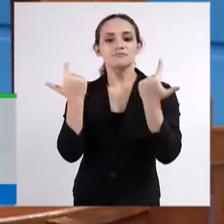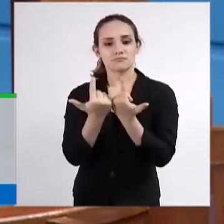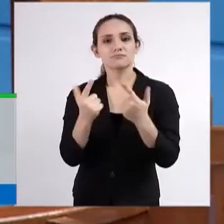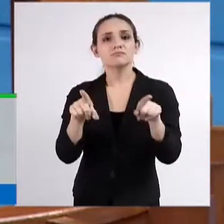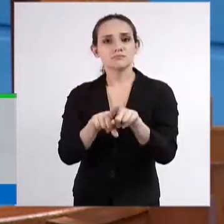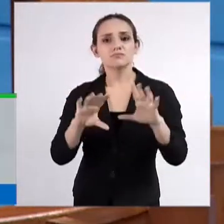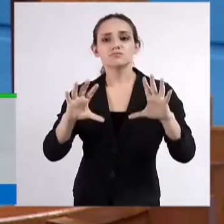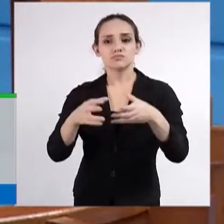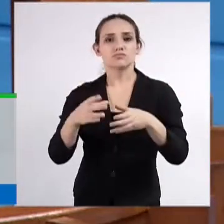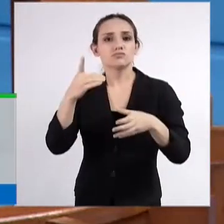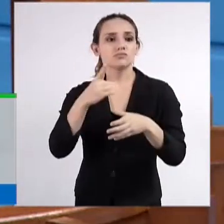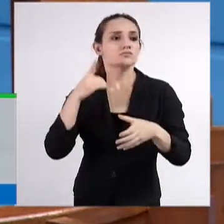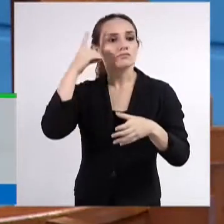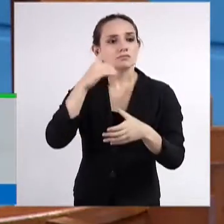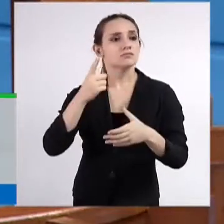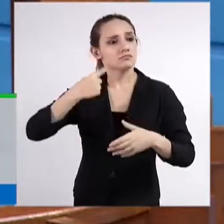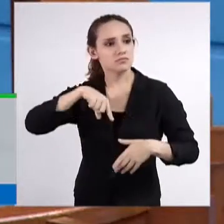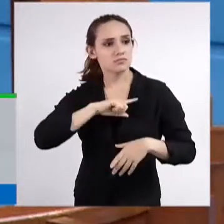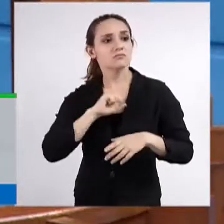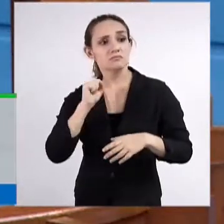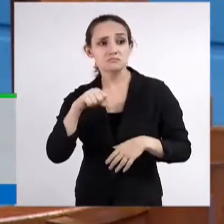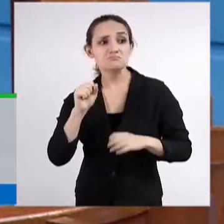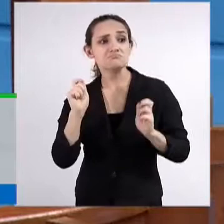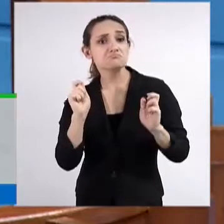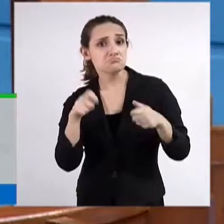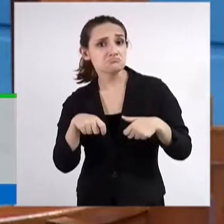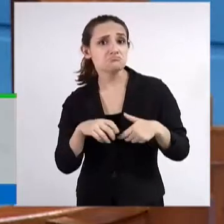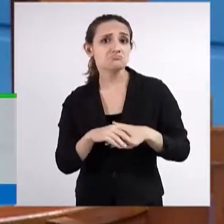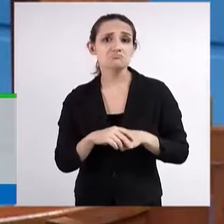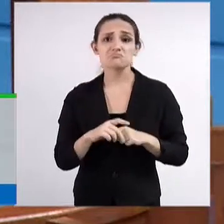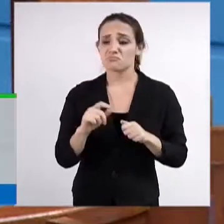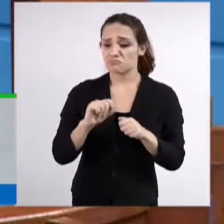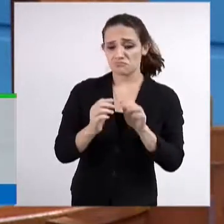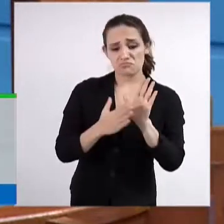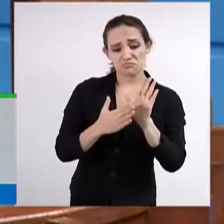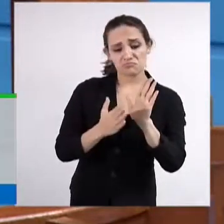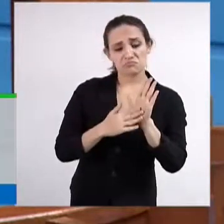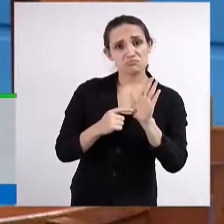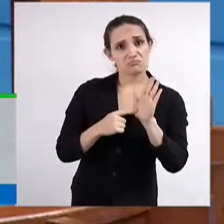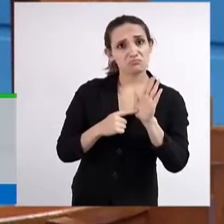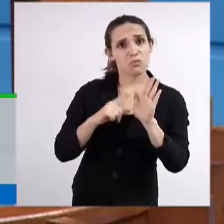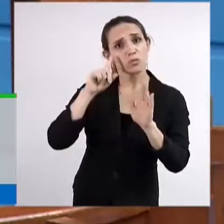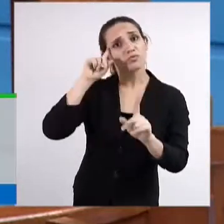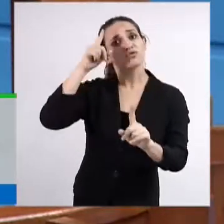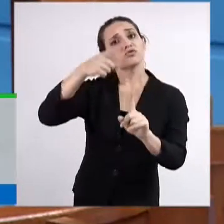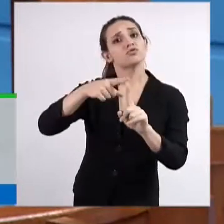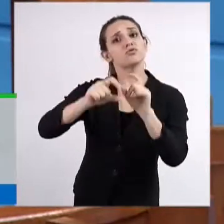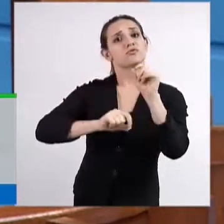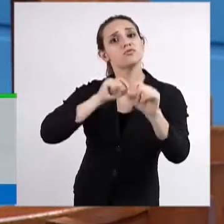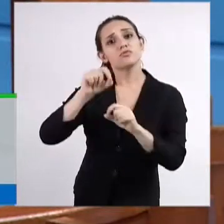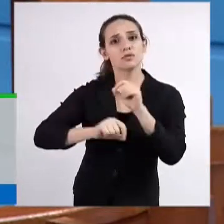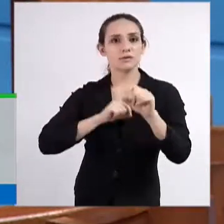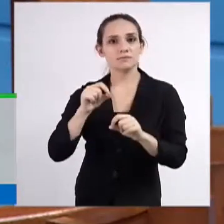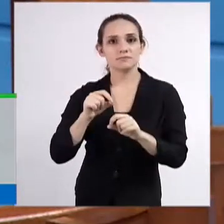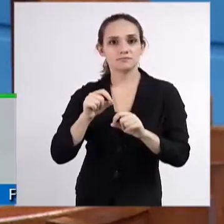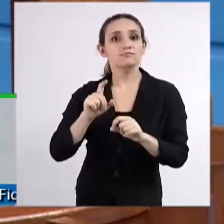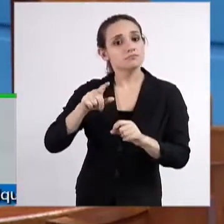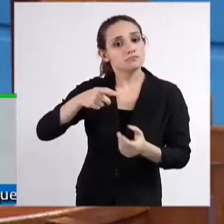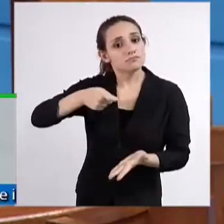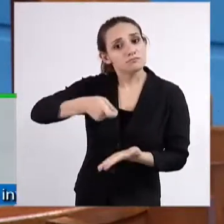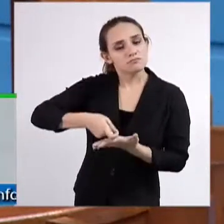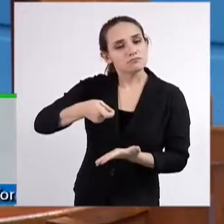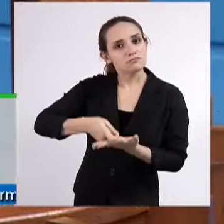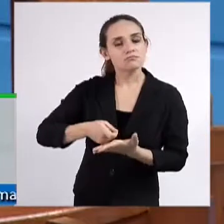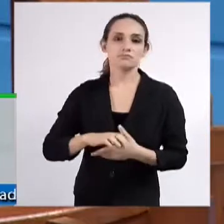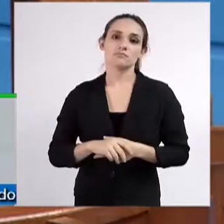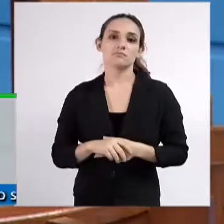nós, deputados estaduais, podemos perfeitamente fazer proposições que visem com que essa